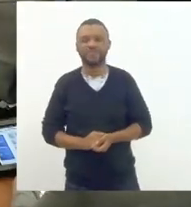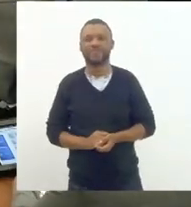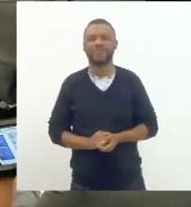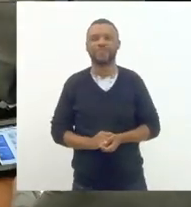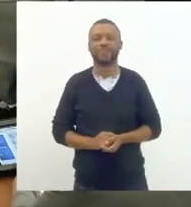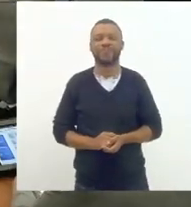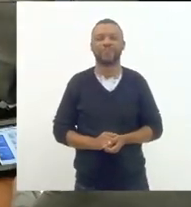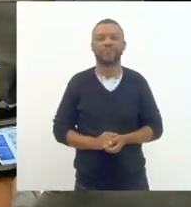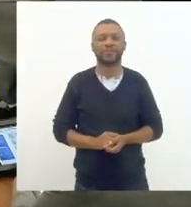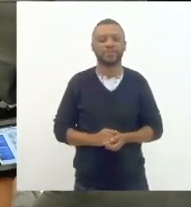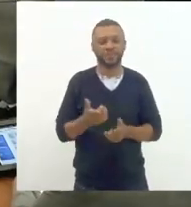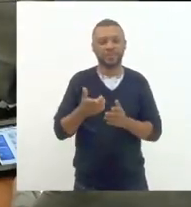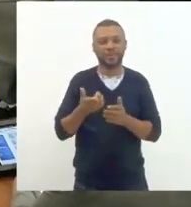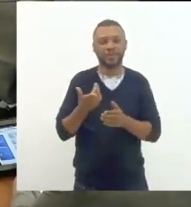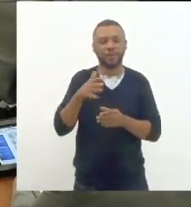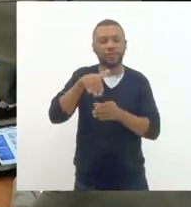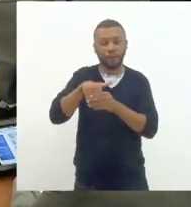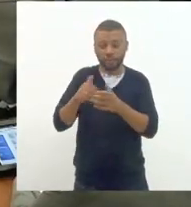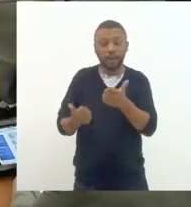Parecer favorável, presidente.